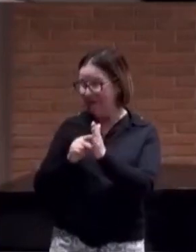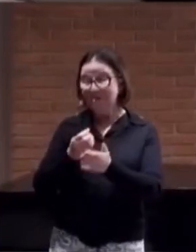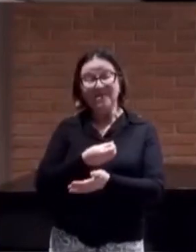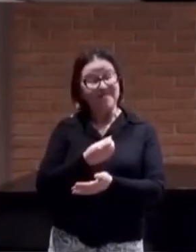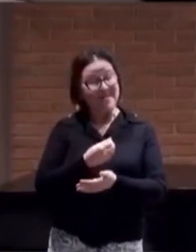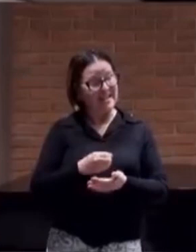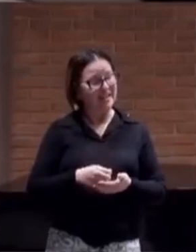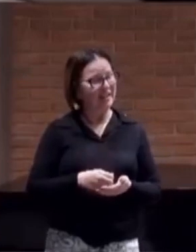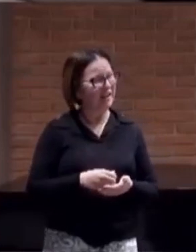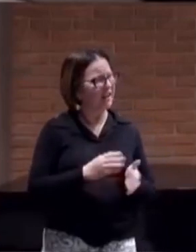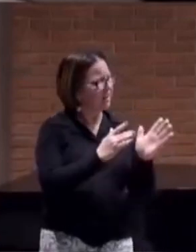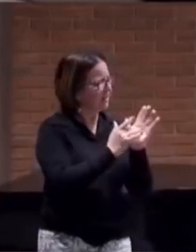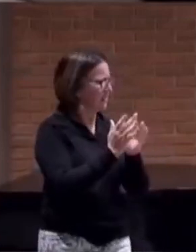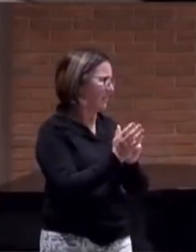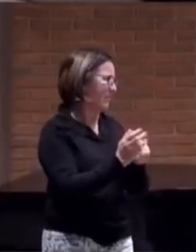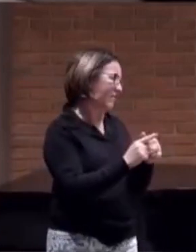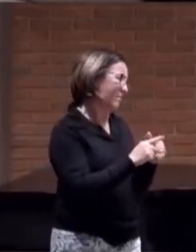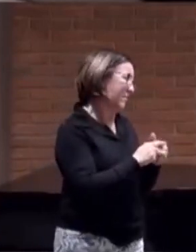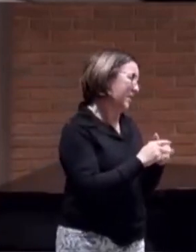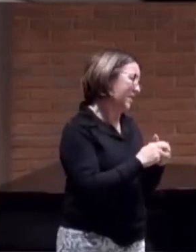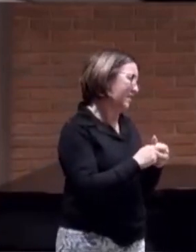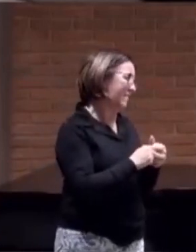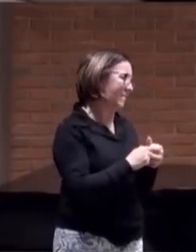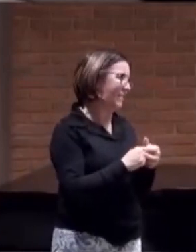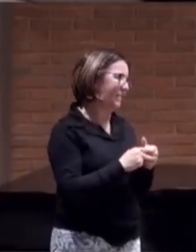E Jesus disse: Ô Pedro,